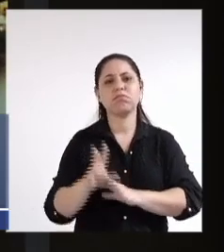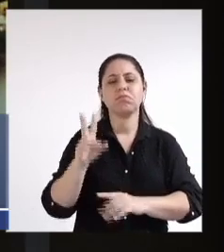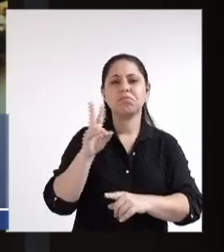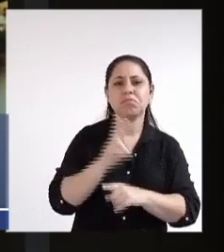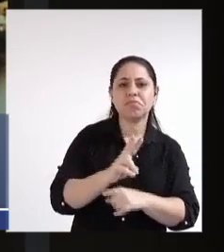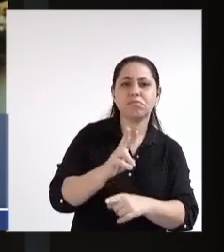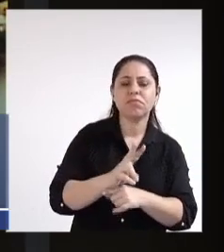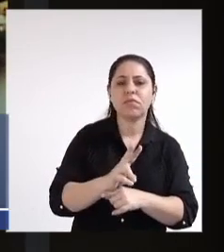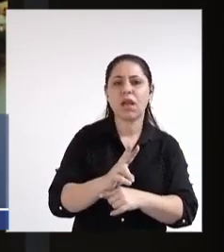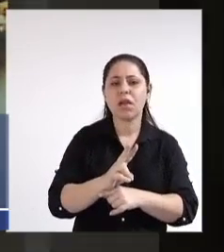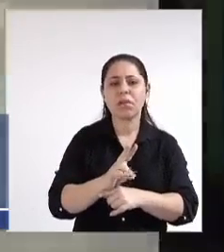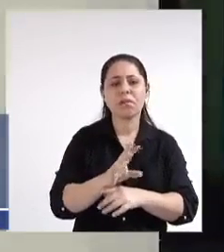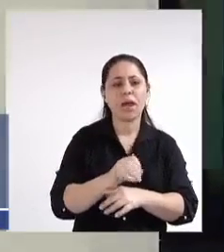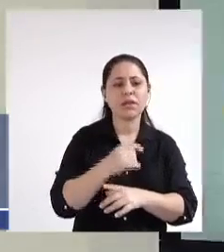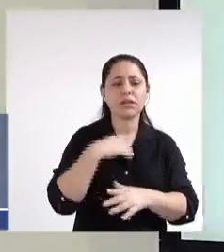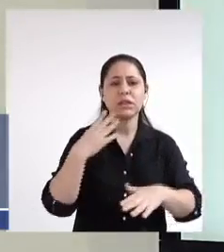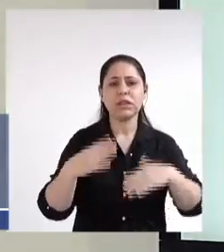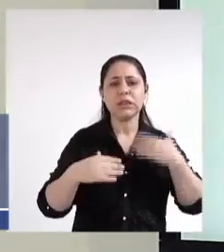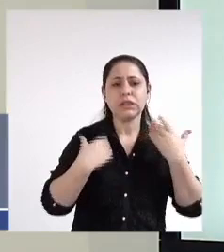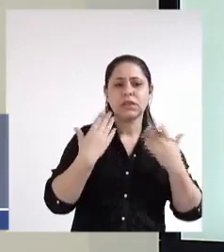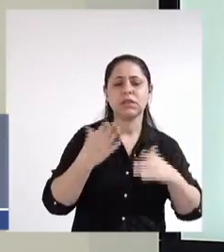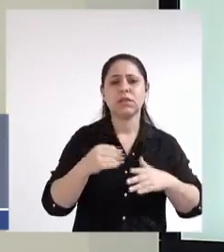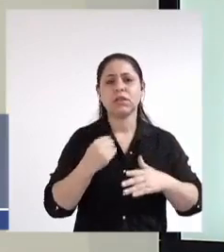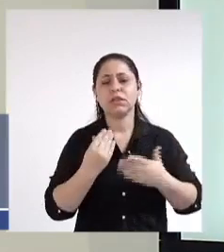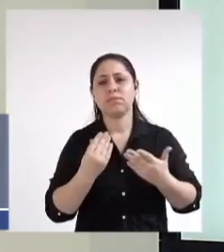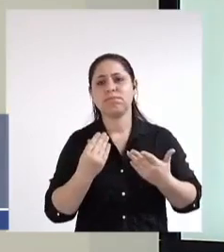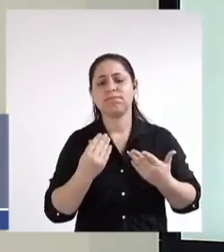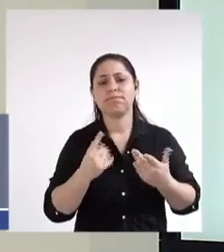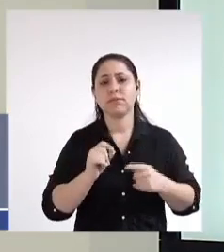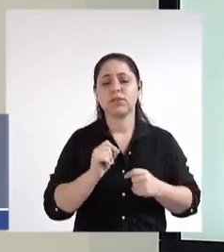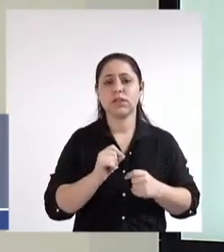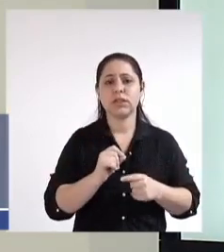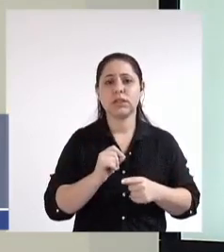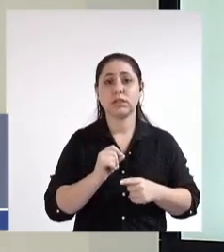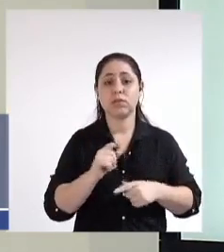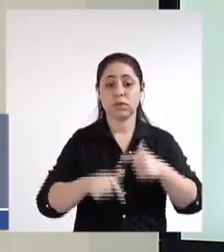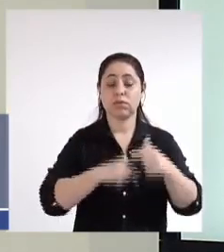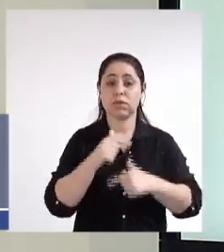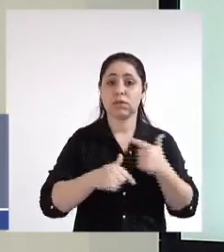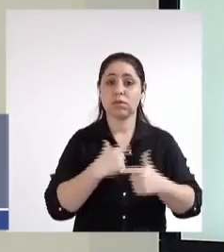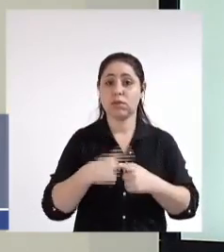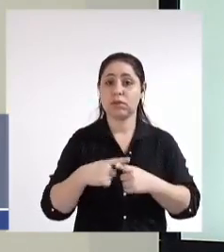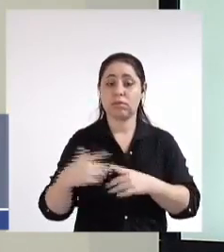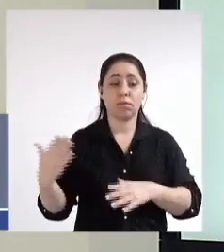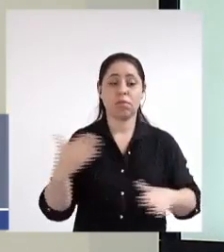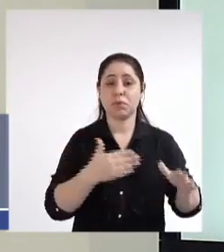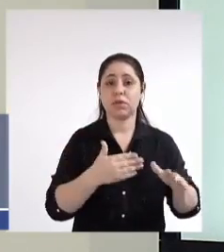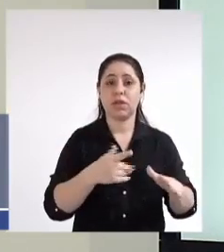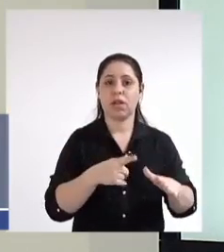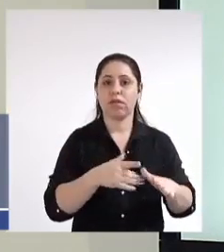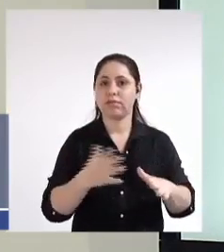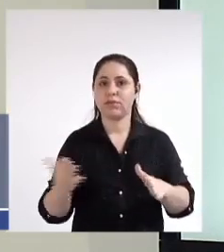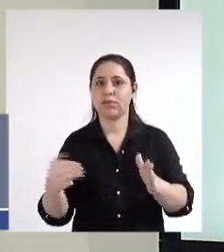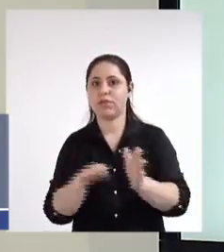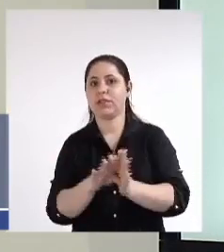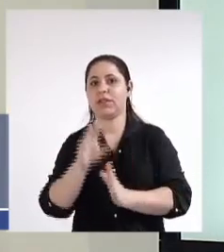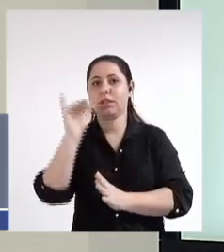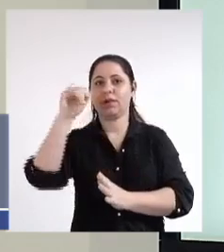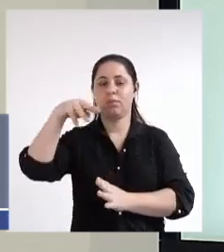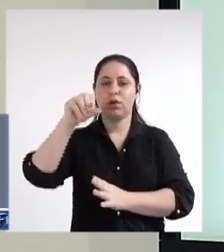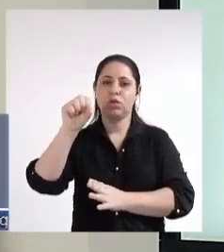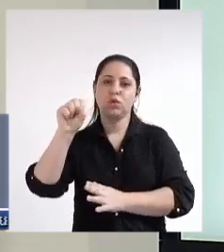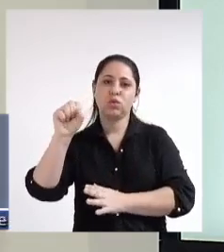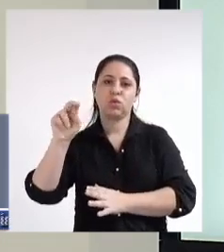trabalhar a gente fica até com medo de começar a prejudicar a vegetação nessa área que todo mundo tinha nem daqui a pouco tá lá o imasul proibido de correr